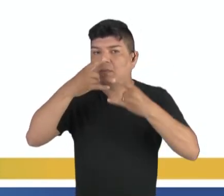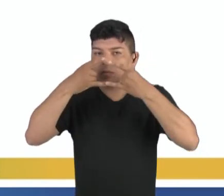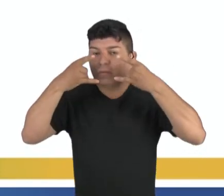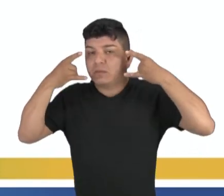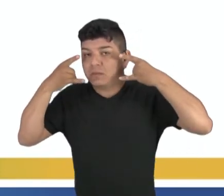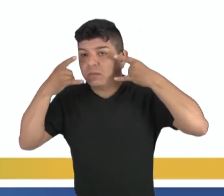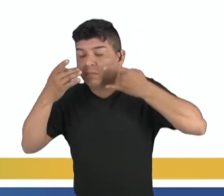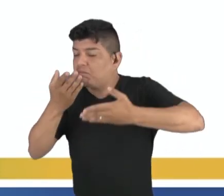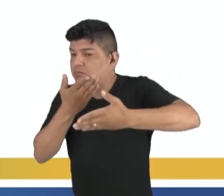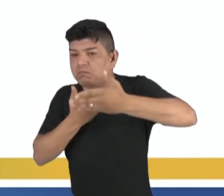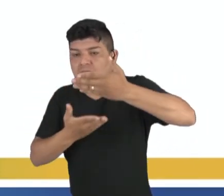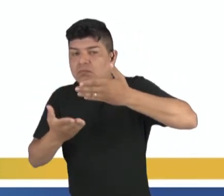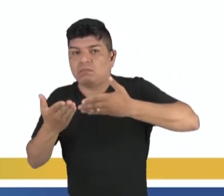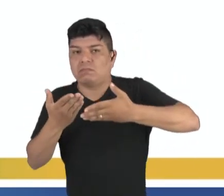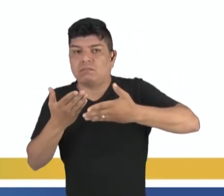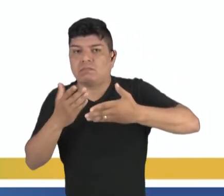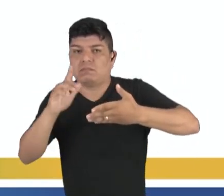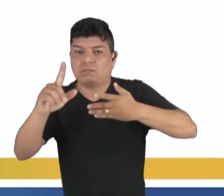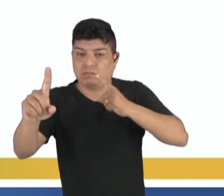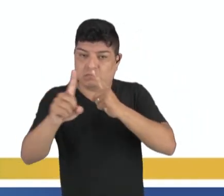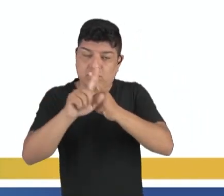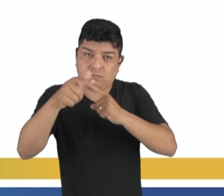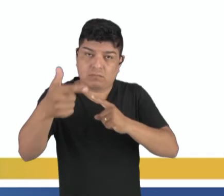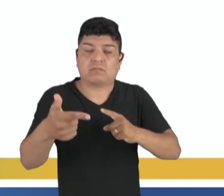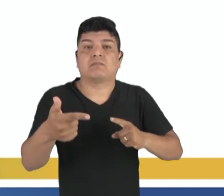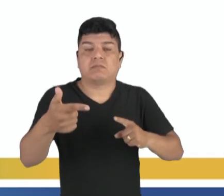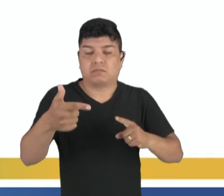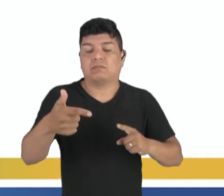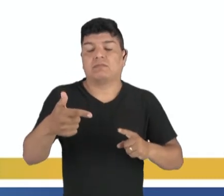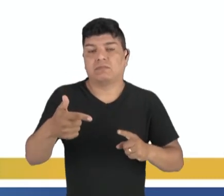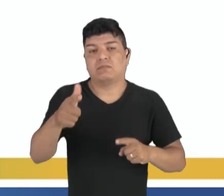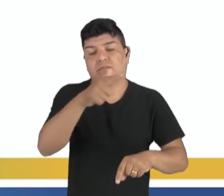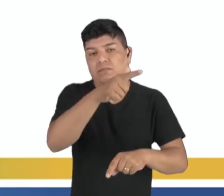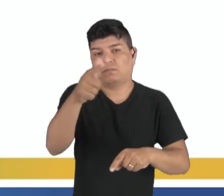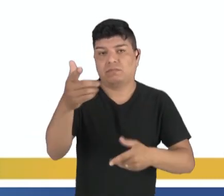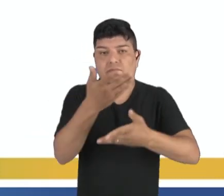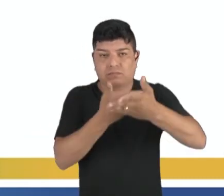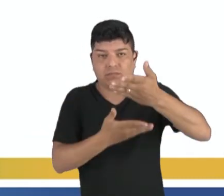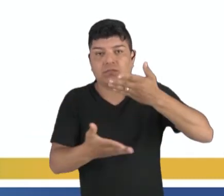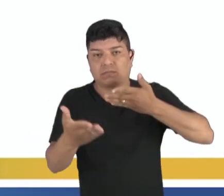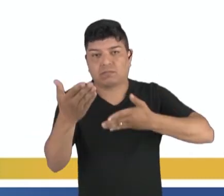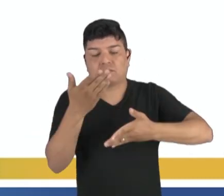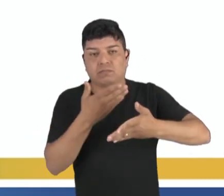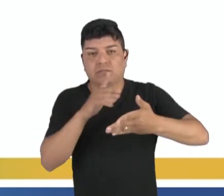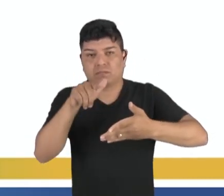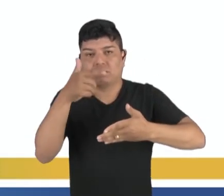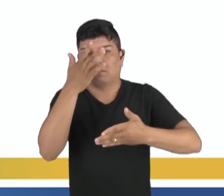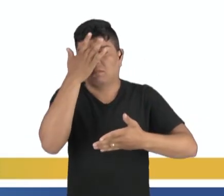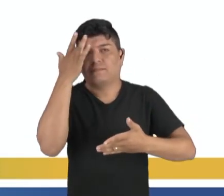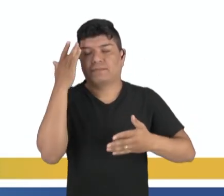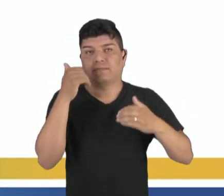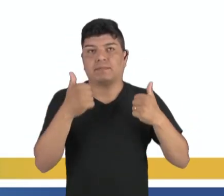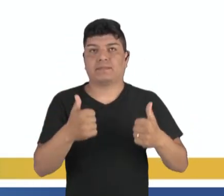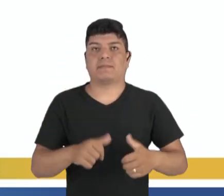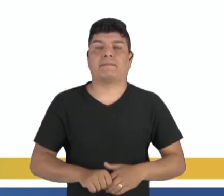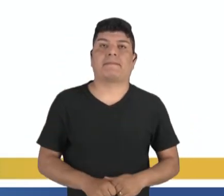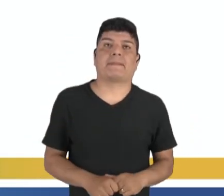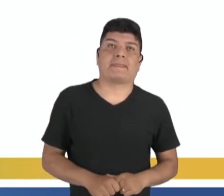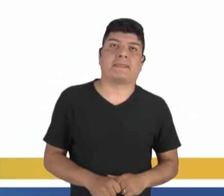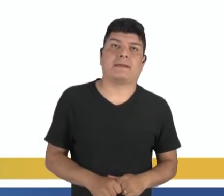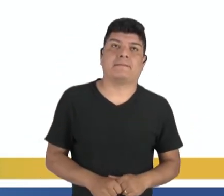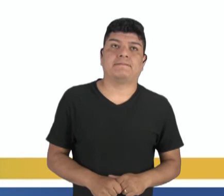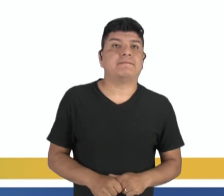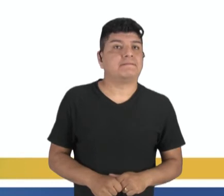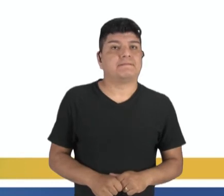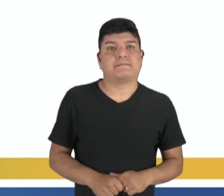citar para vocês não cheguem até você e com que você também não acabe passando essa gotícula para outra pessoa. E